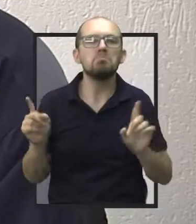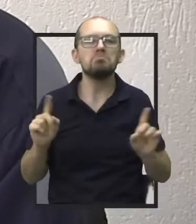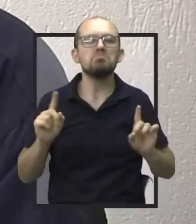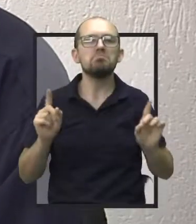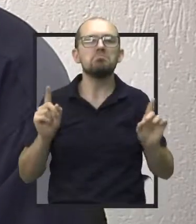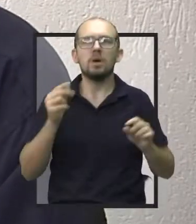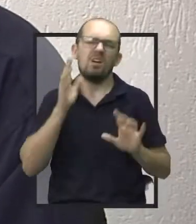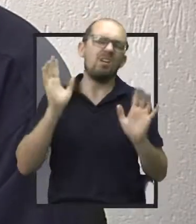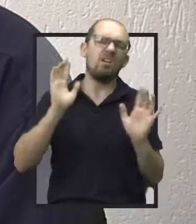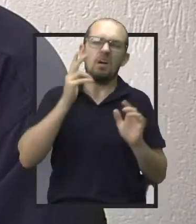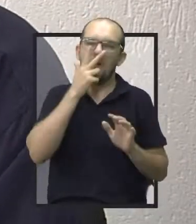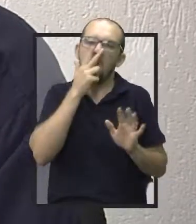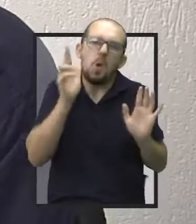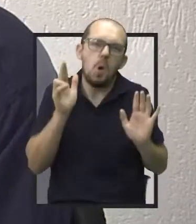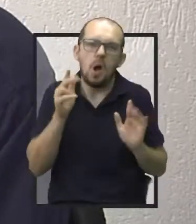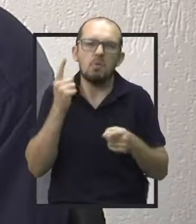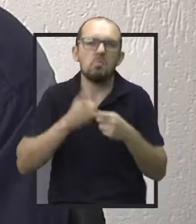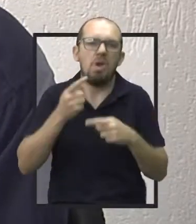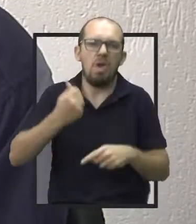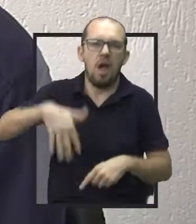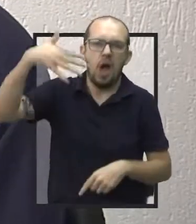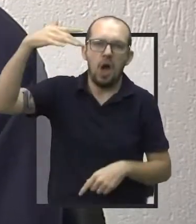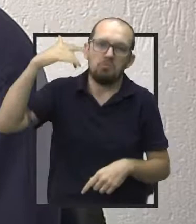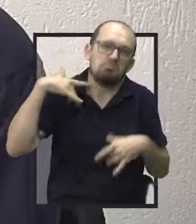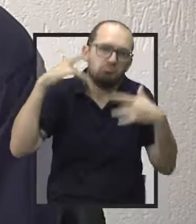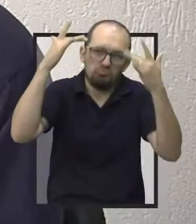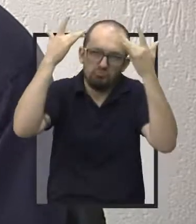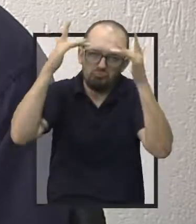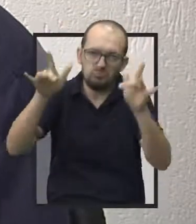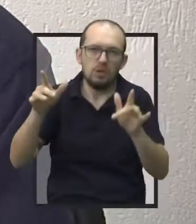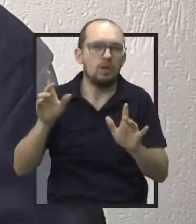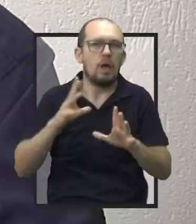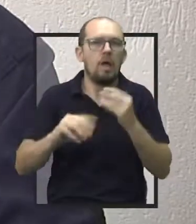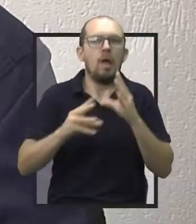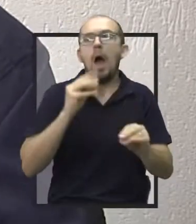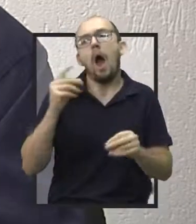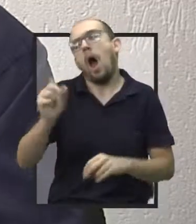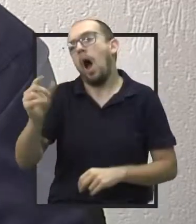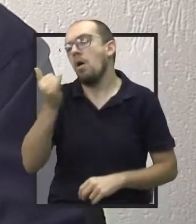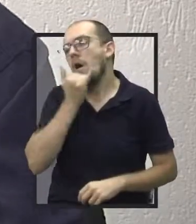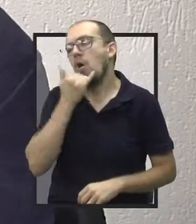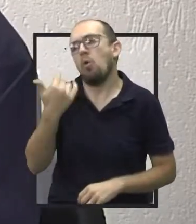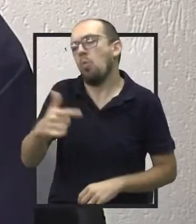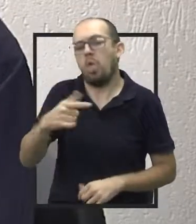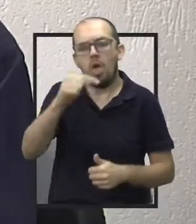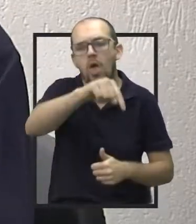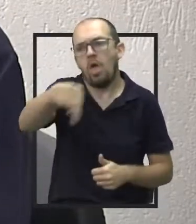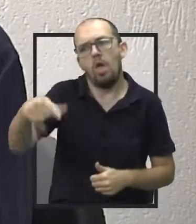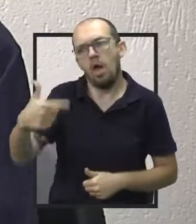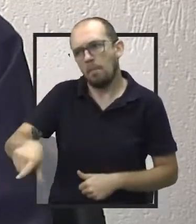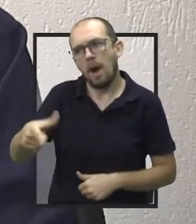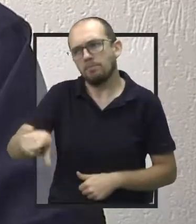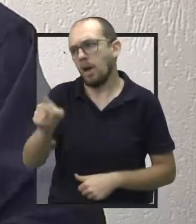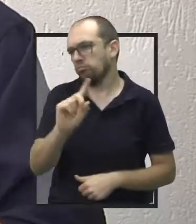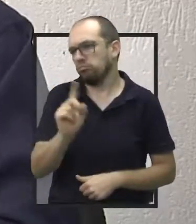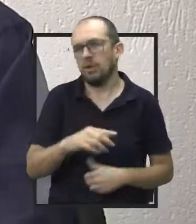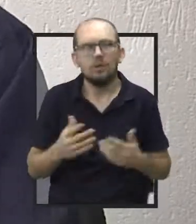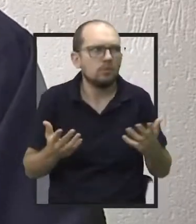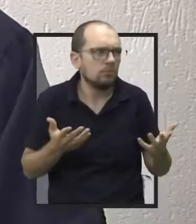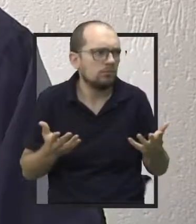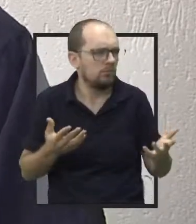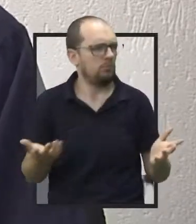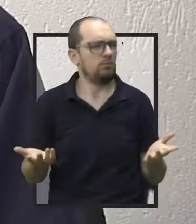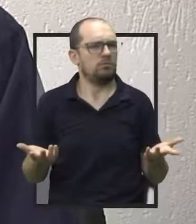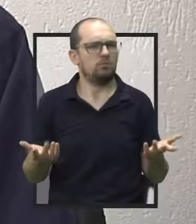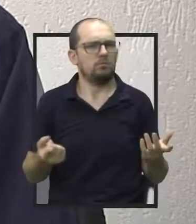por contenção de despesa deles não sei exatamente mas eles alegaram que não havia mais a possibilidade de fazer essa iluminação então nós